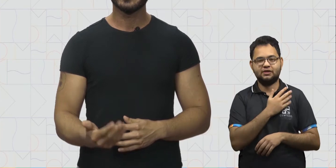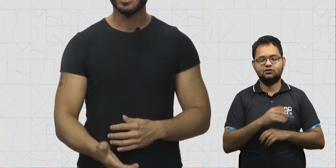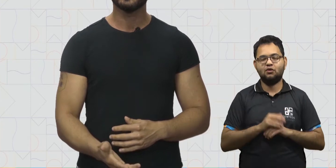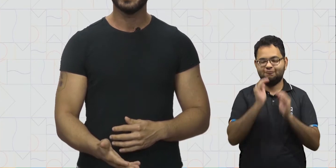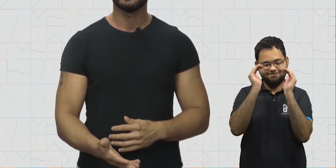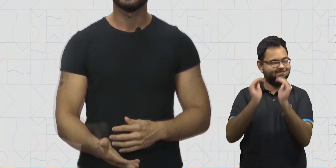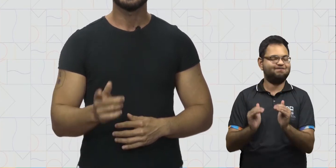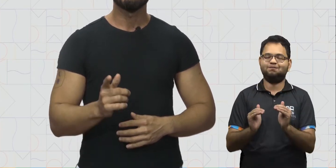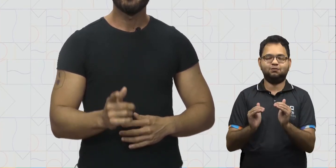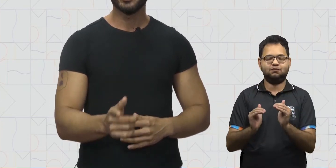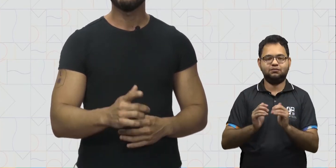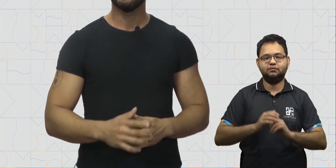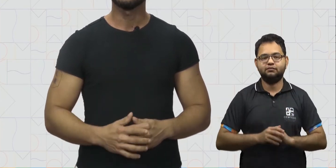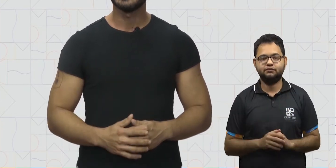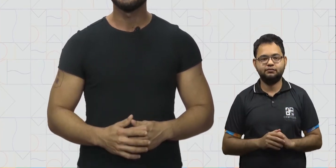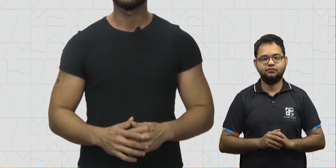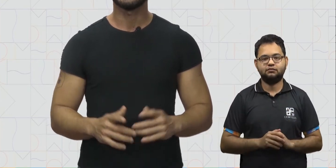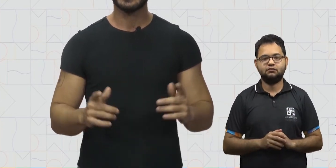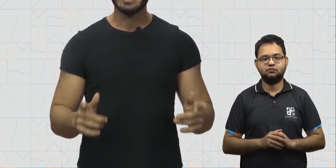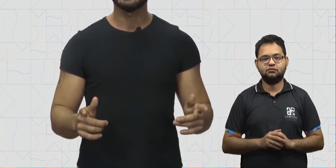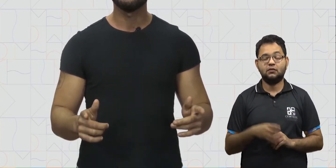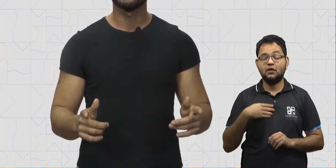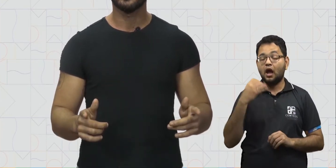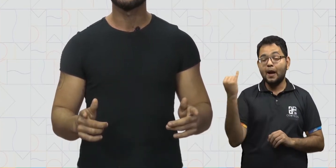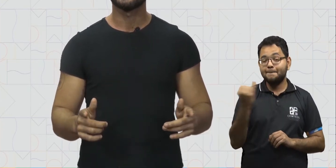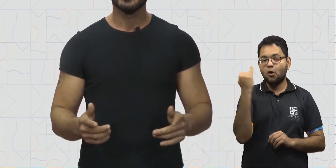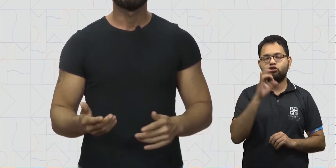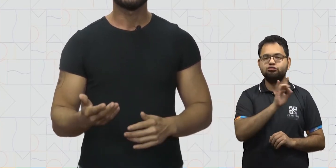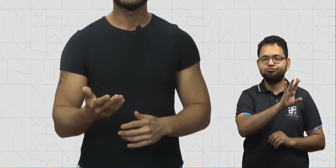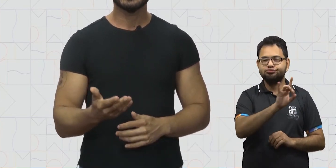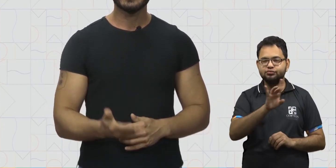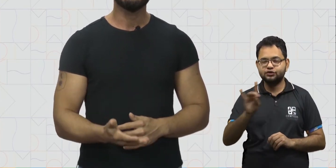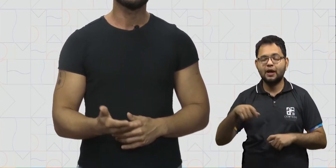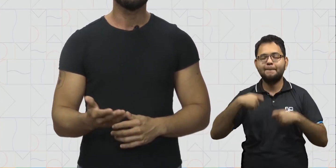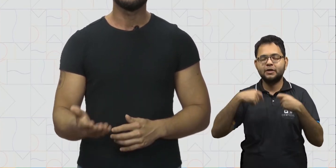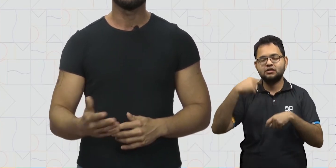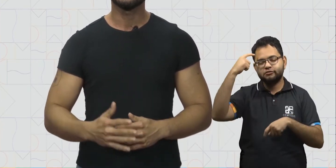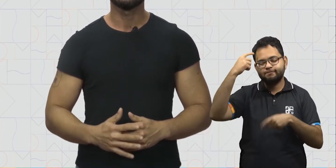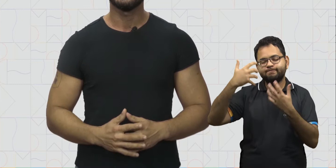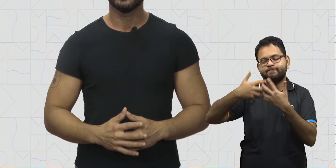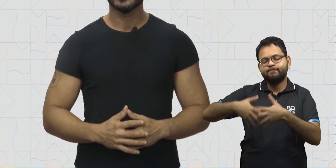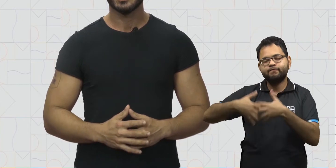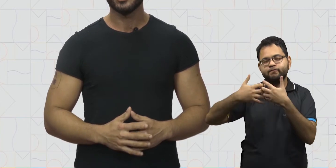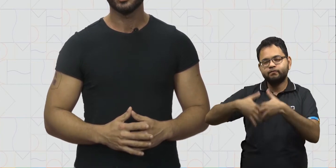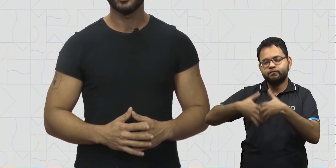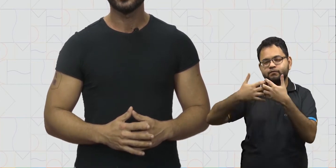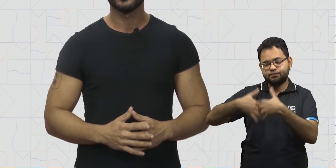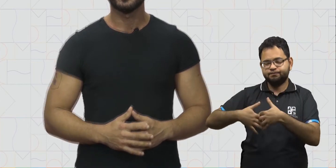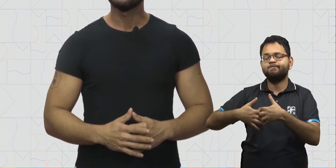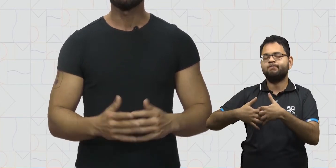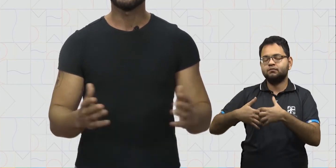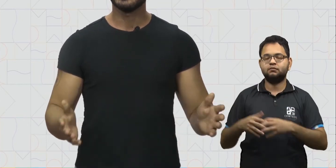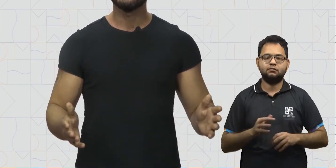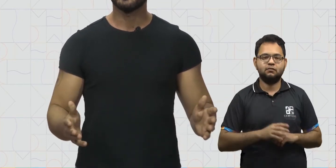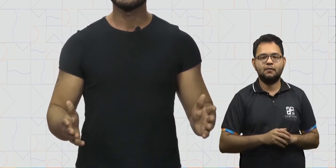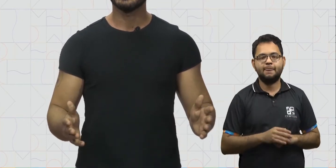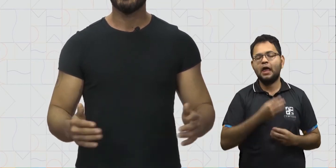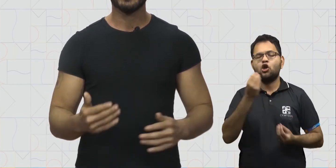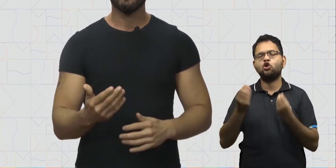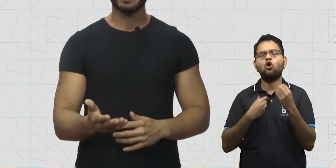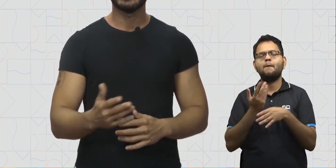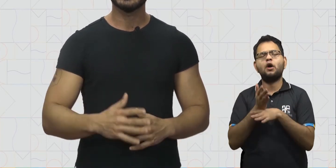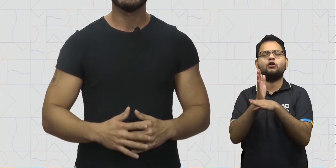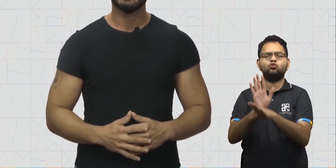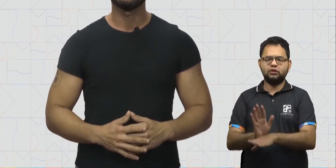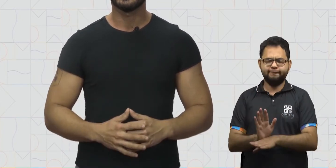e desrespeito. É muito importante que cada um de nós possa sempre refletir sobre nossas atitudes. E o que podemos fazer